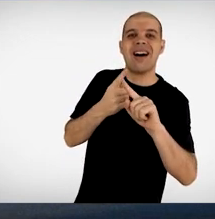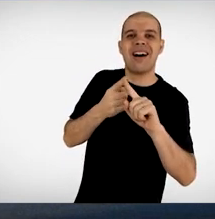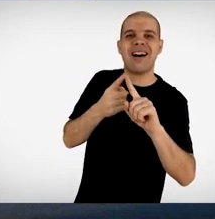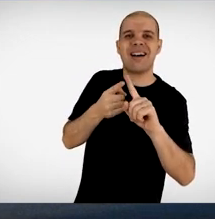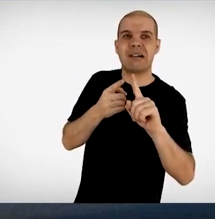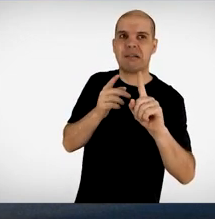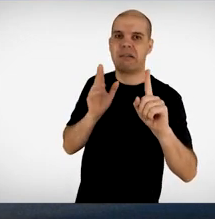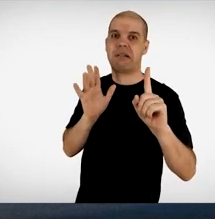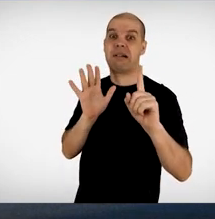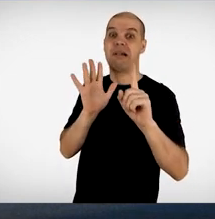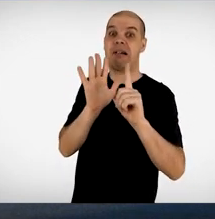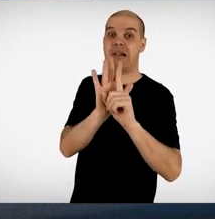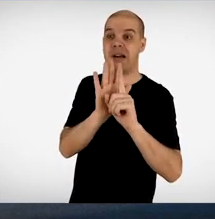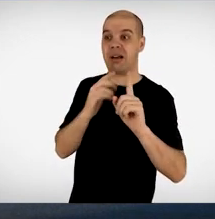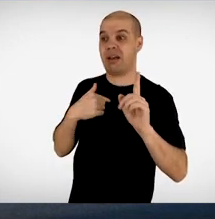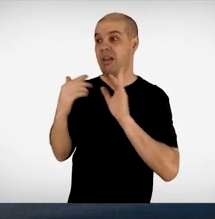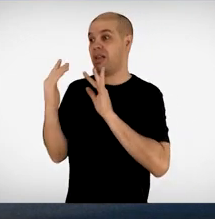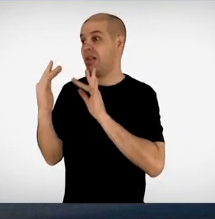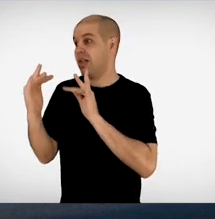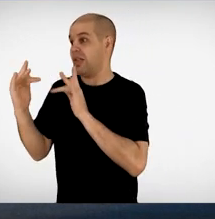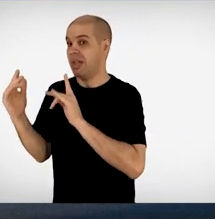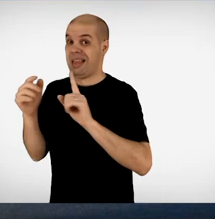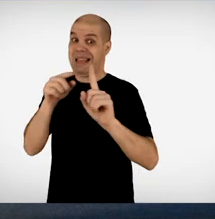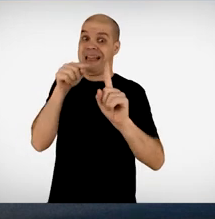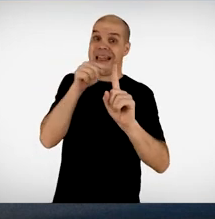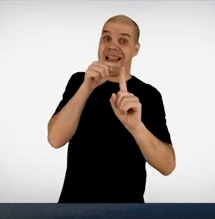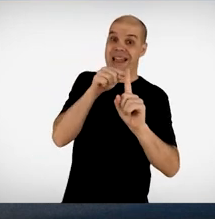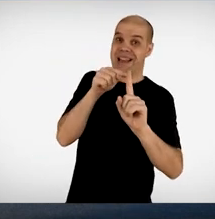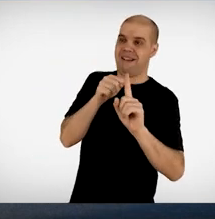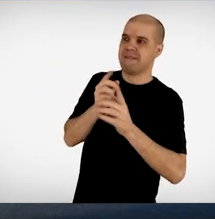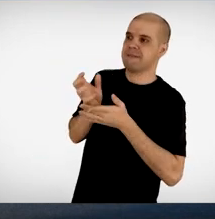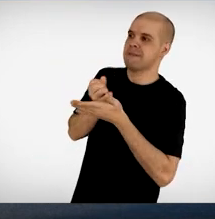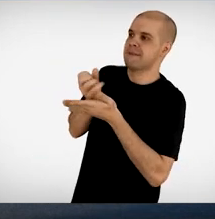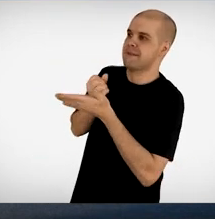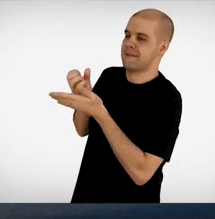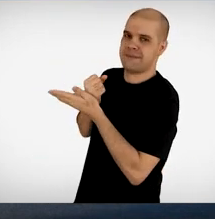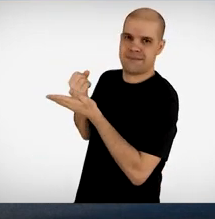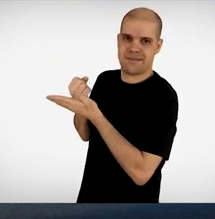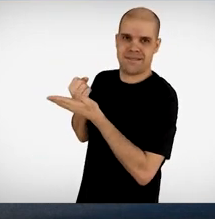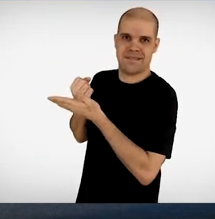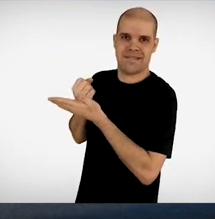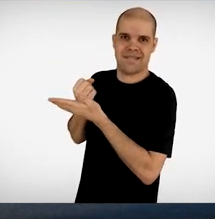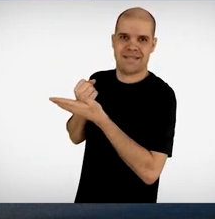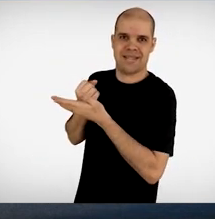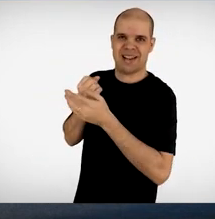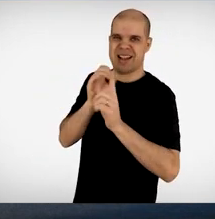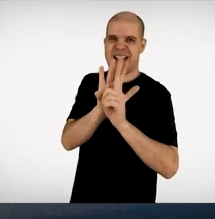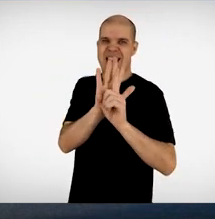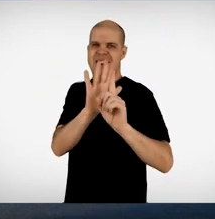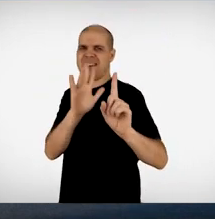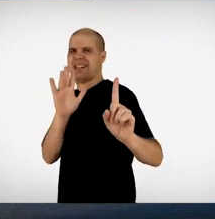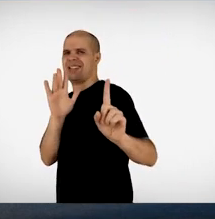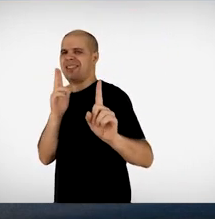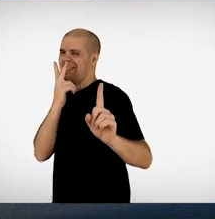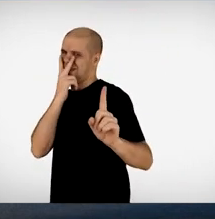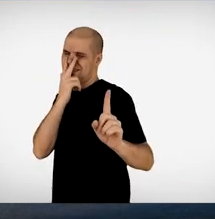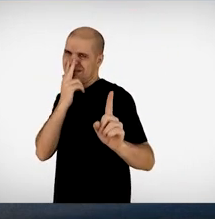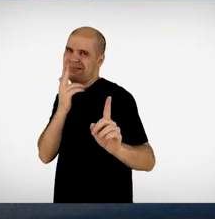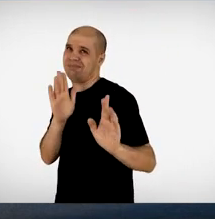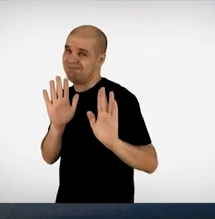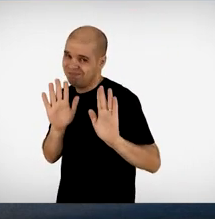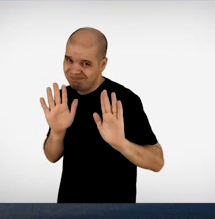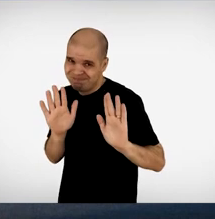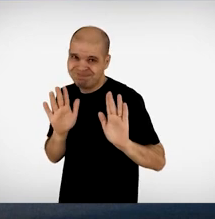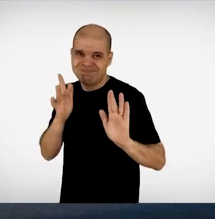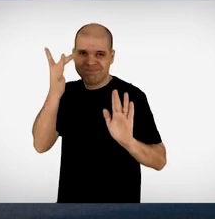mulher que só tem amizade com homem, que a gente tinha raiva na escola antes de aprender o que é sororidade. Né, na hora do recreio. E